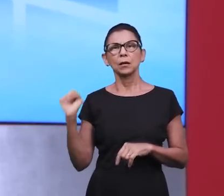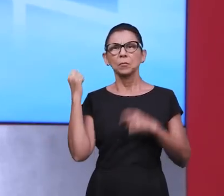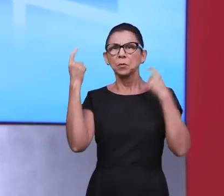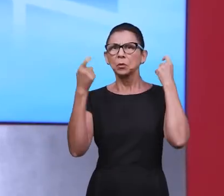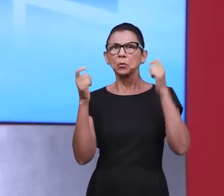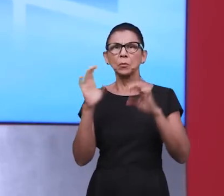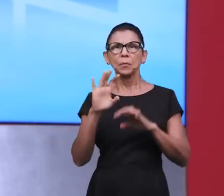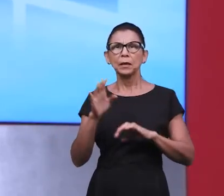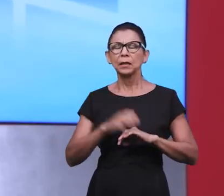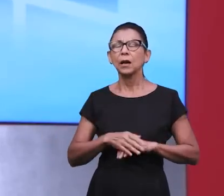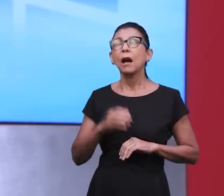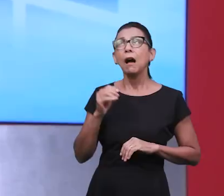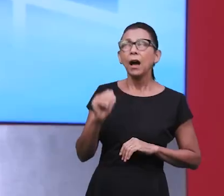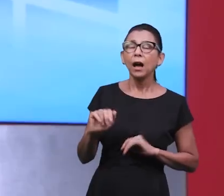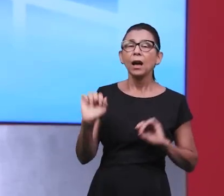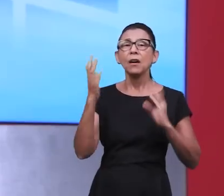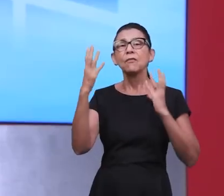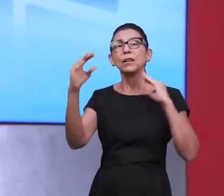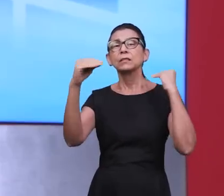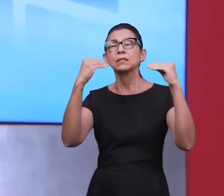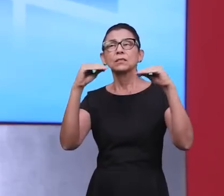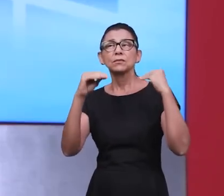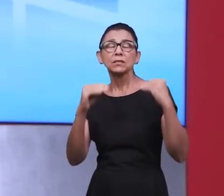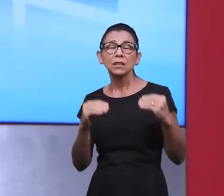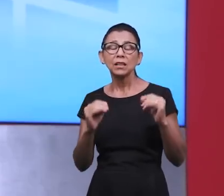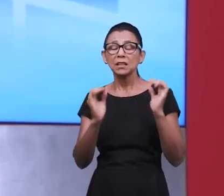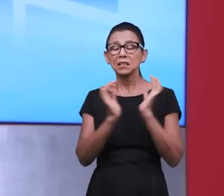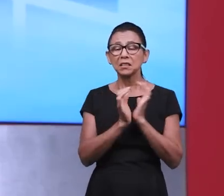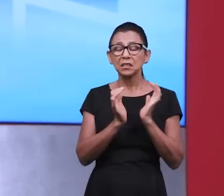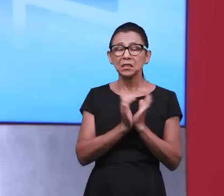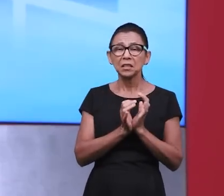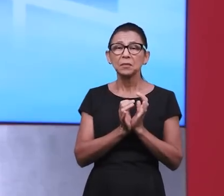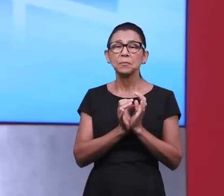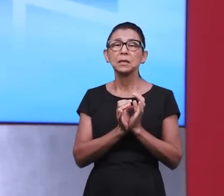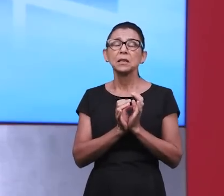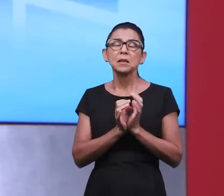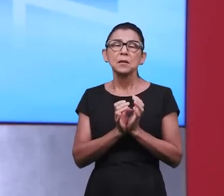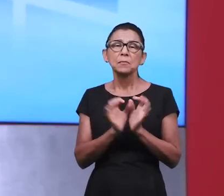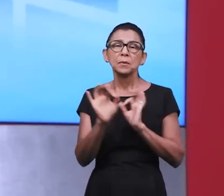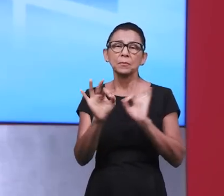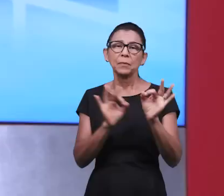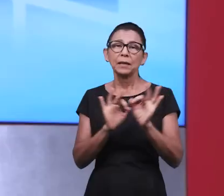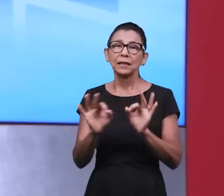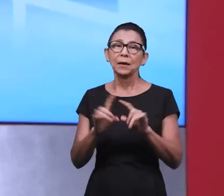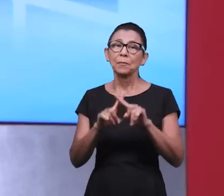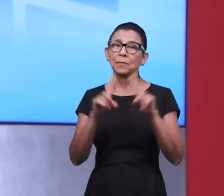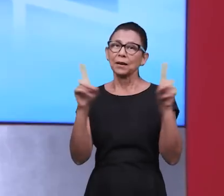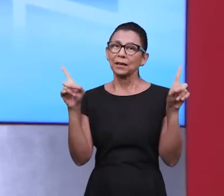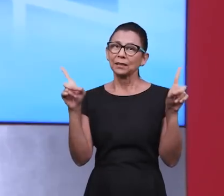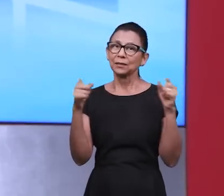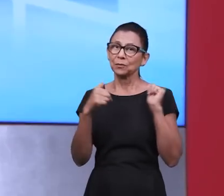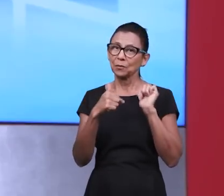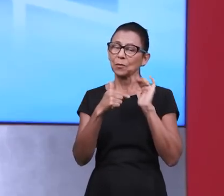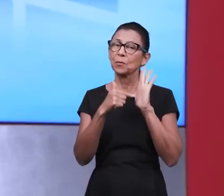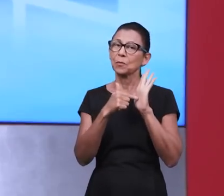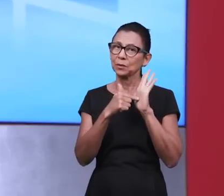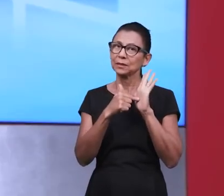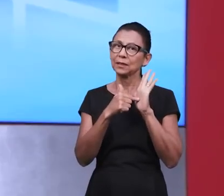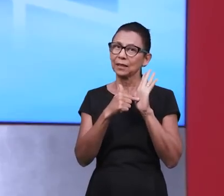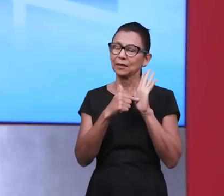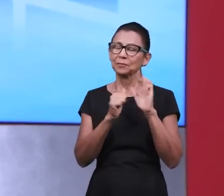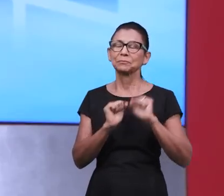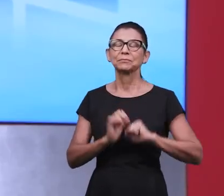enviou o evento para nós, para a nossa produção, nós, é claro, nós estaremos juntos aqui mostrando para você. E tivemos a